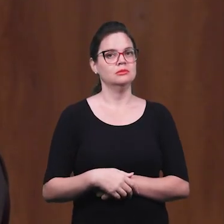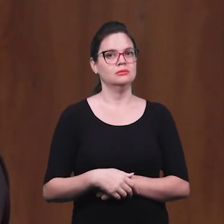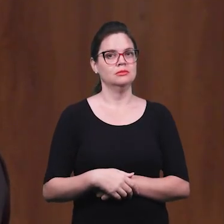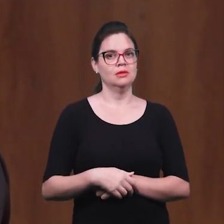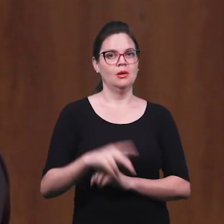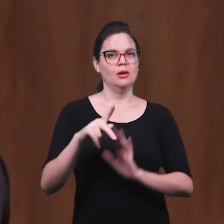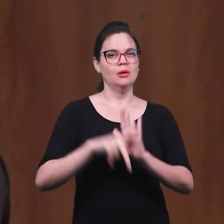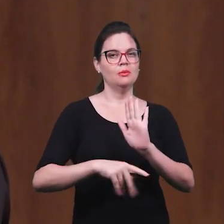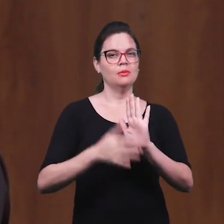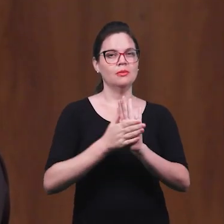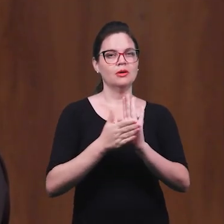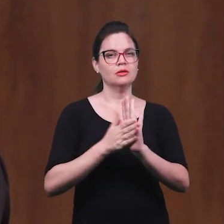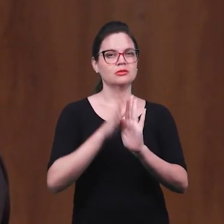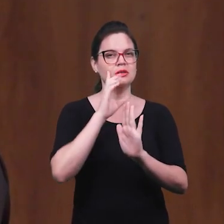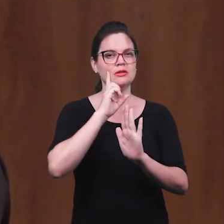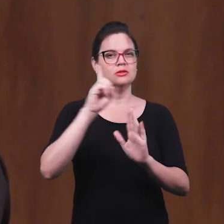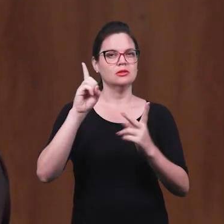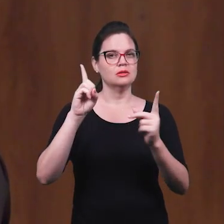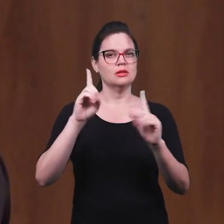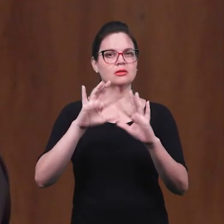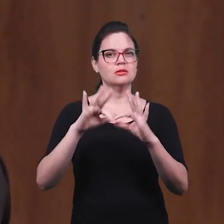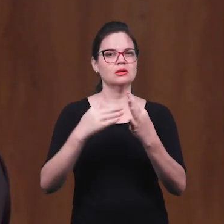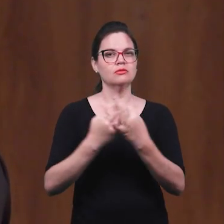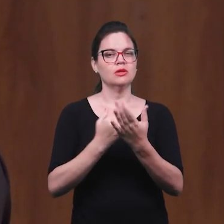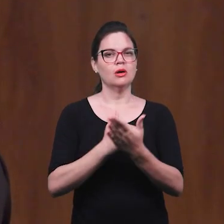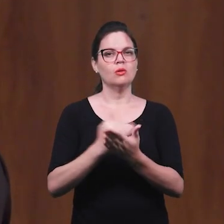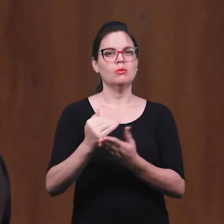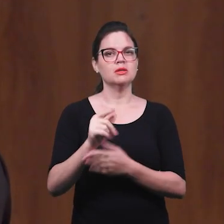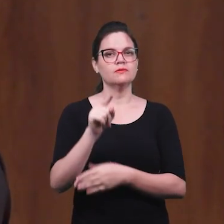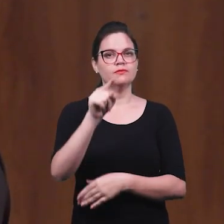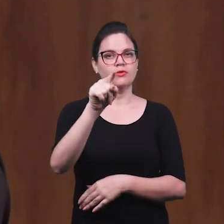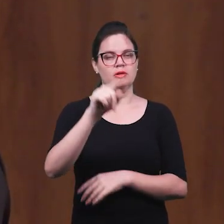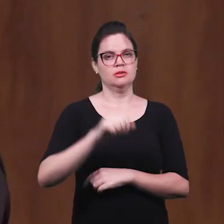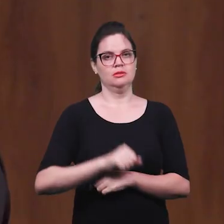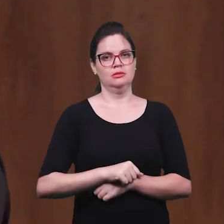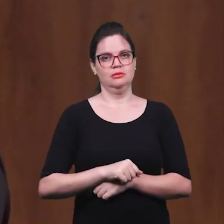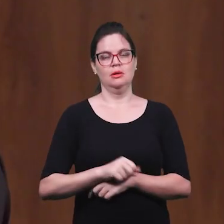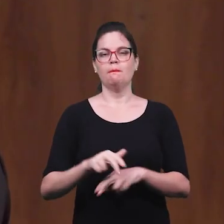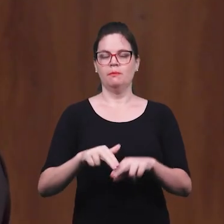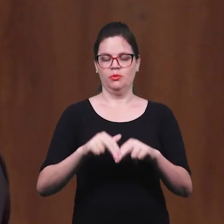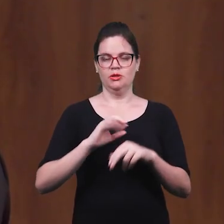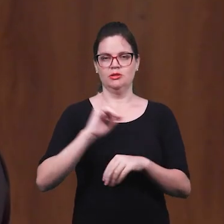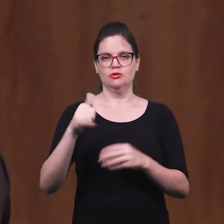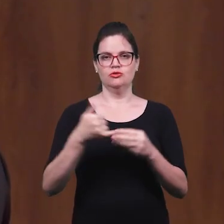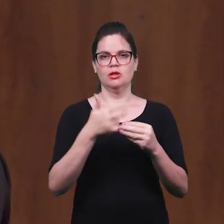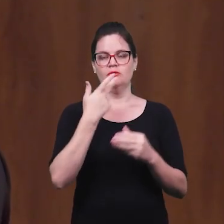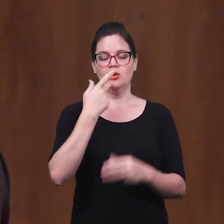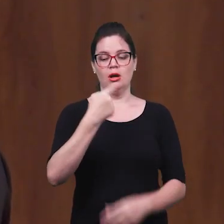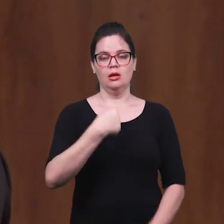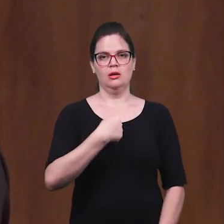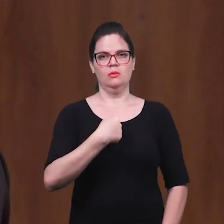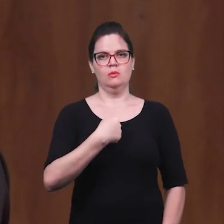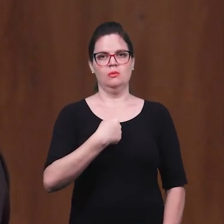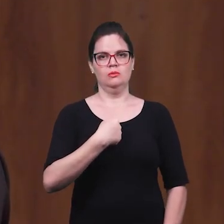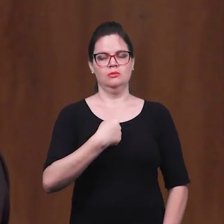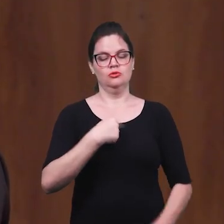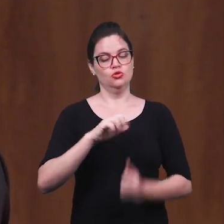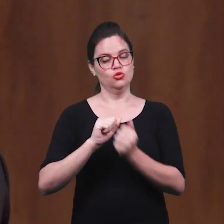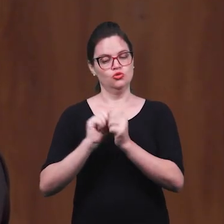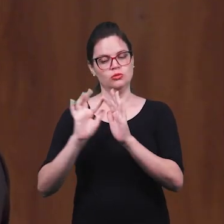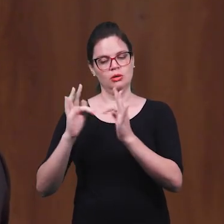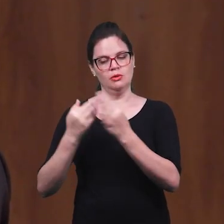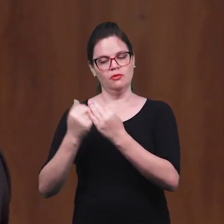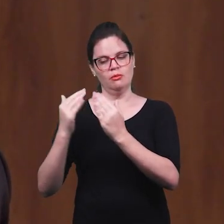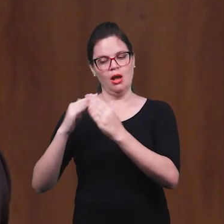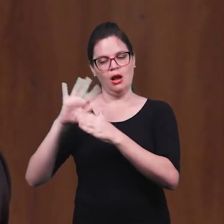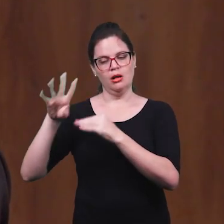a obra de Deus na sua família começa em você. Por isso Josué falou: eu